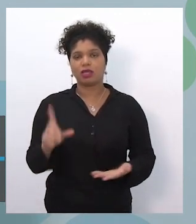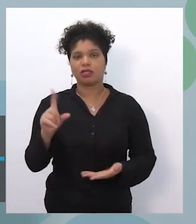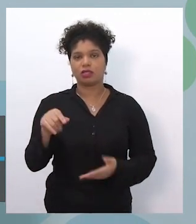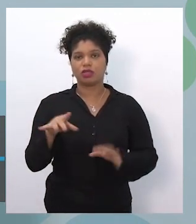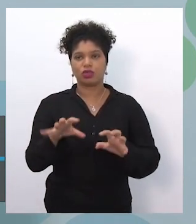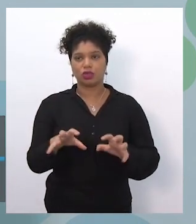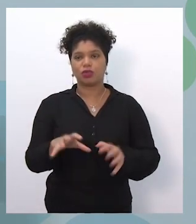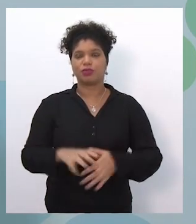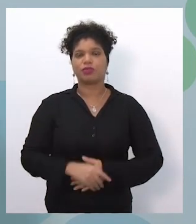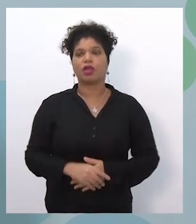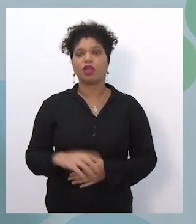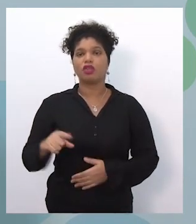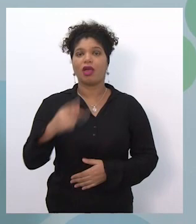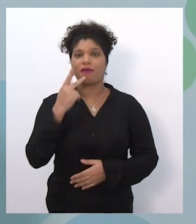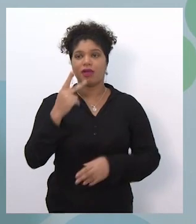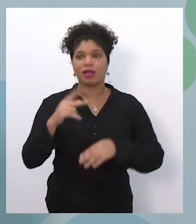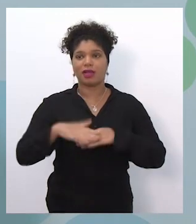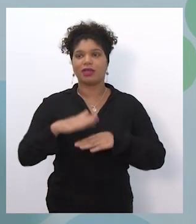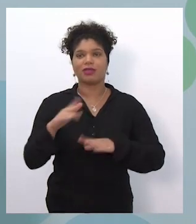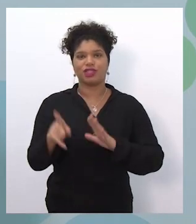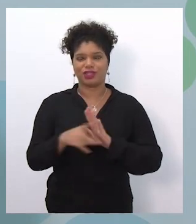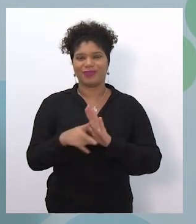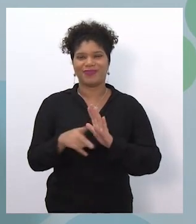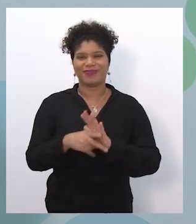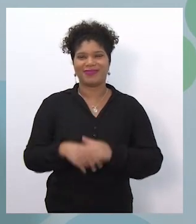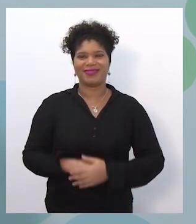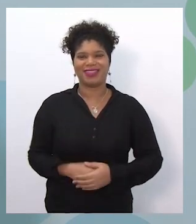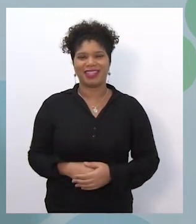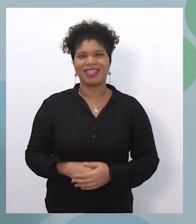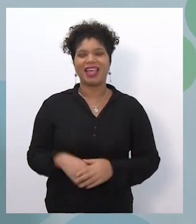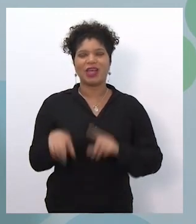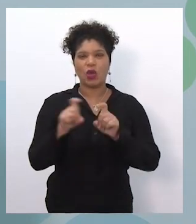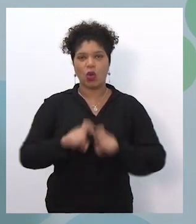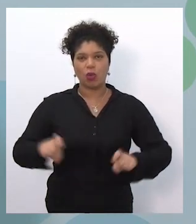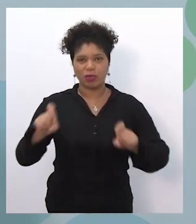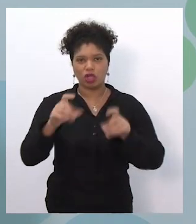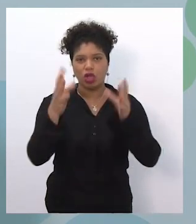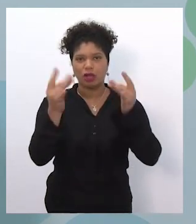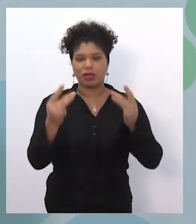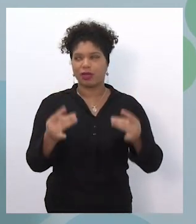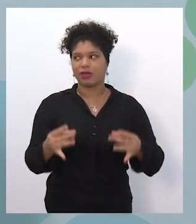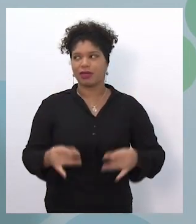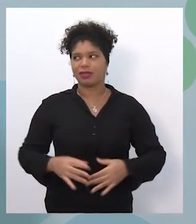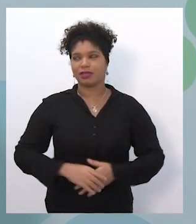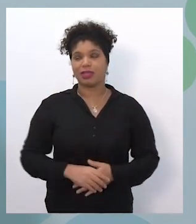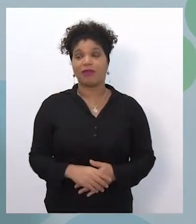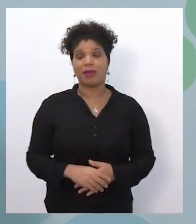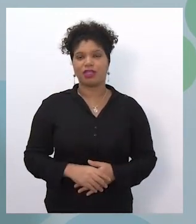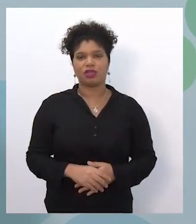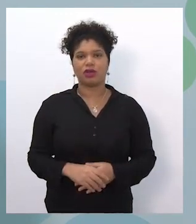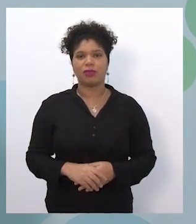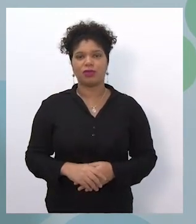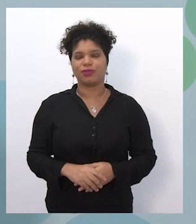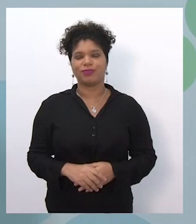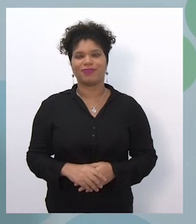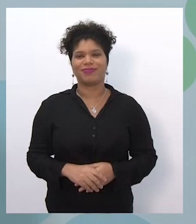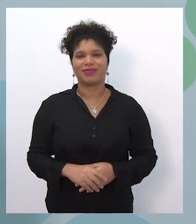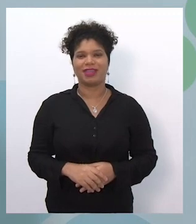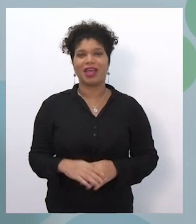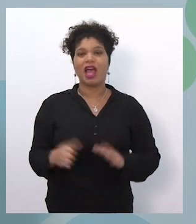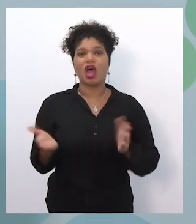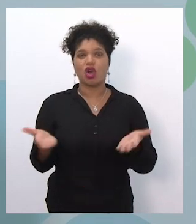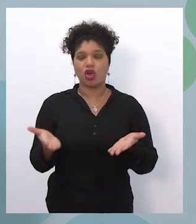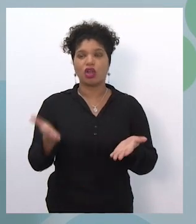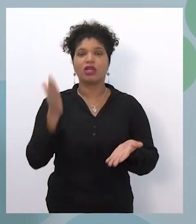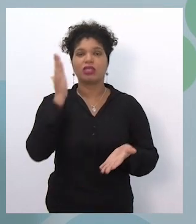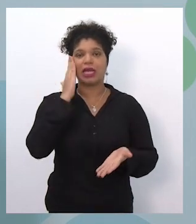falar um pouquinho, né, dos componentes que tem dentro de um computador. Então, vai ser bem tranquilo, vai ser bem esclarecedor. E uma coisa que eu sempre